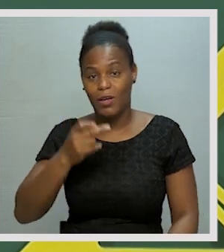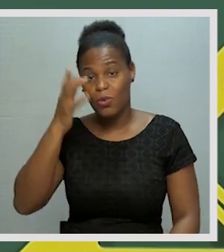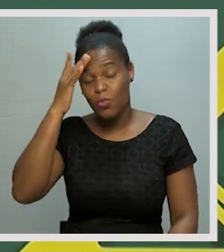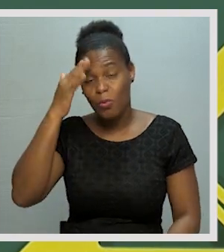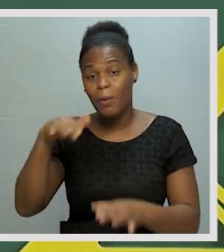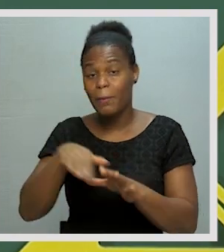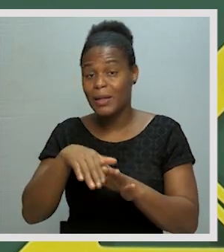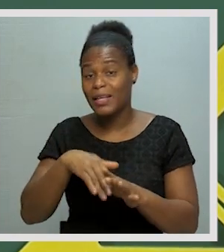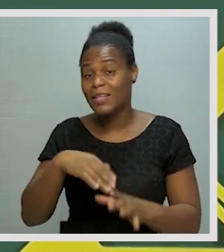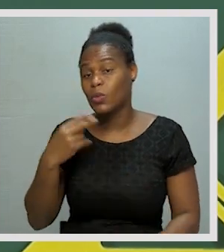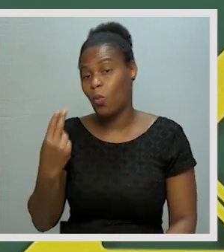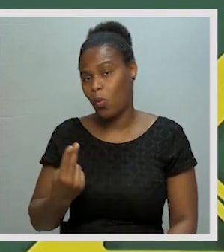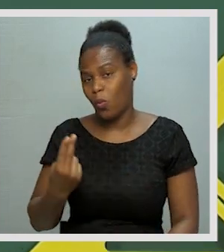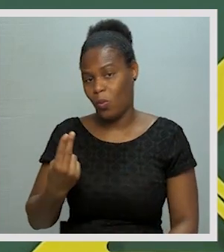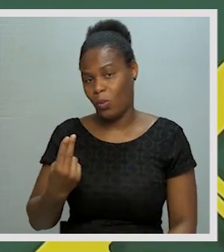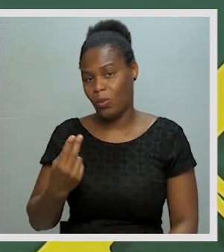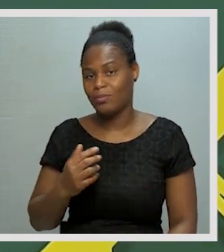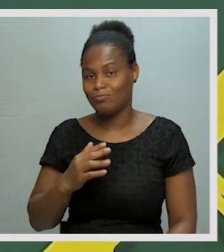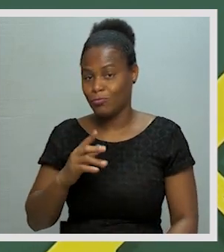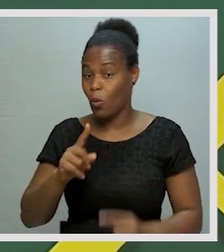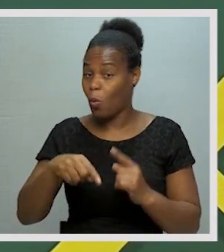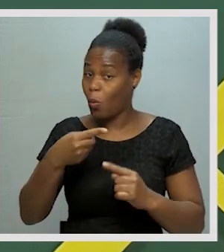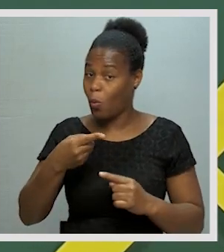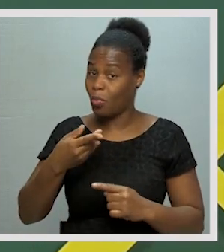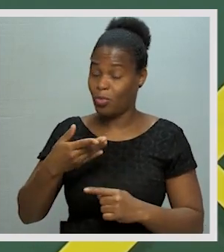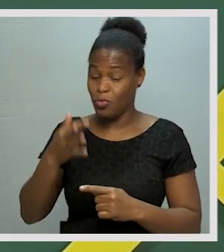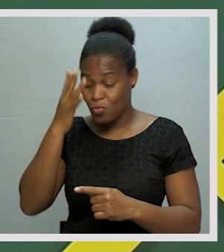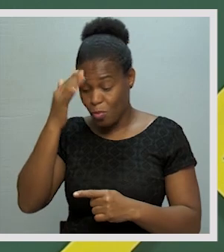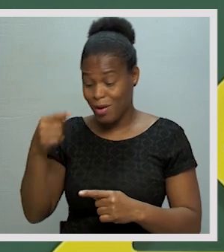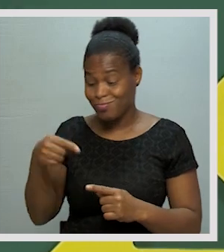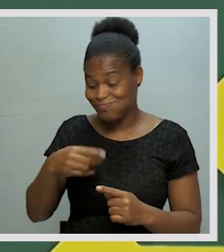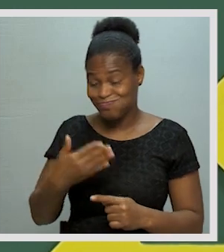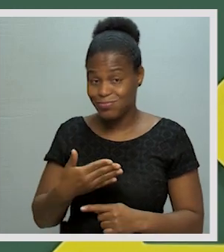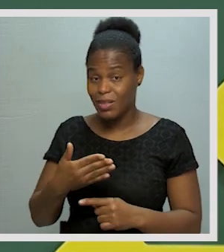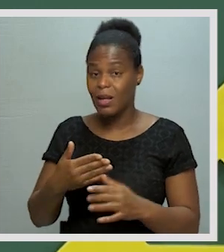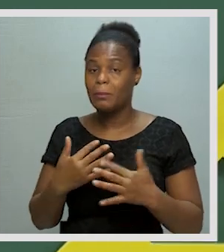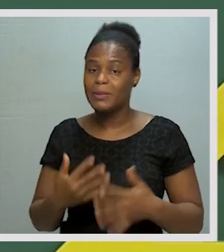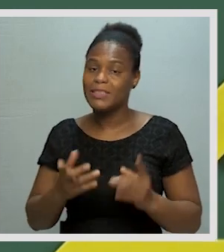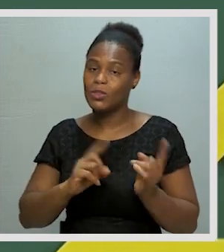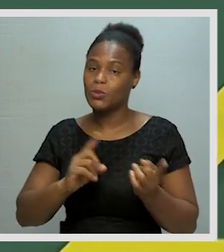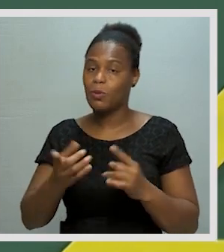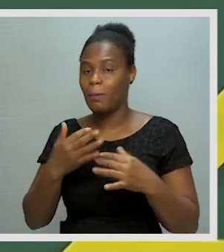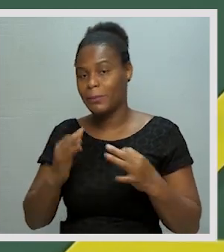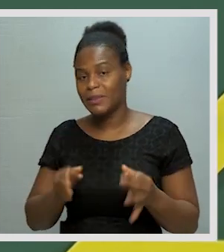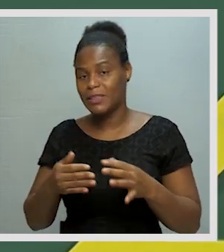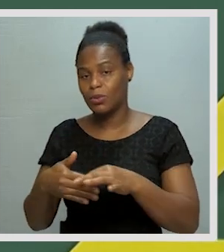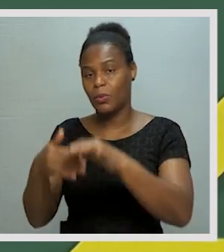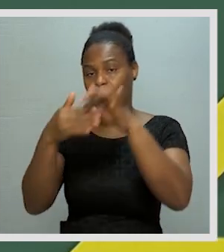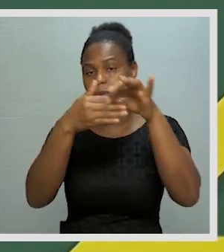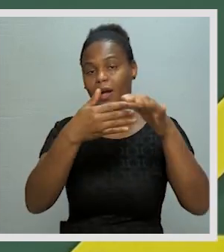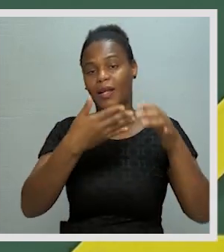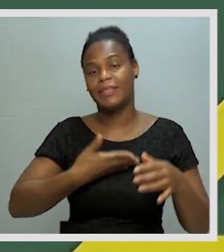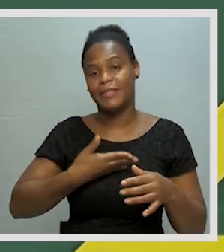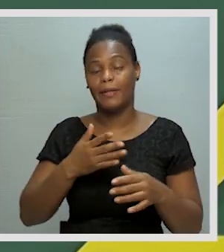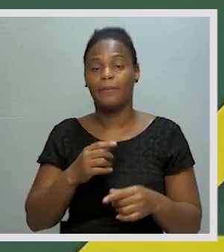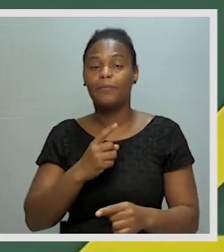ordem das dezenas. Sempre deve relembrar disto. Aqui não se pode